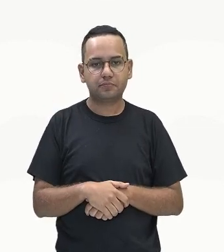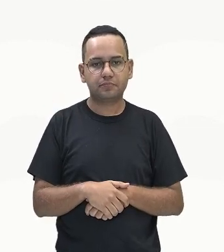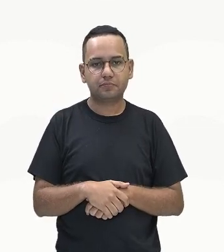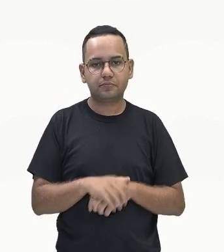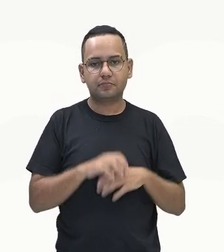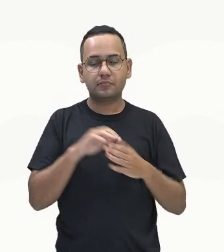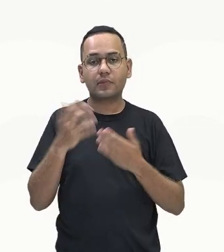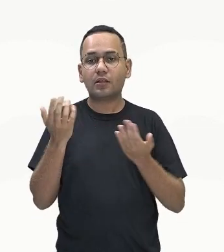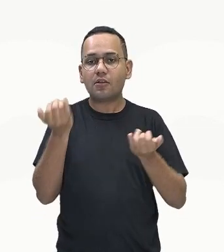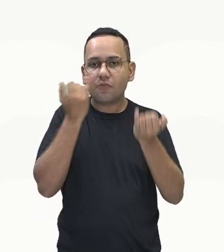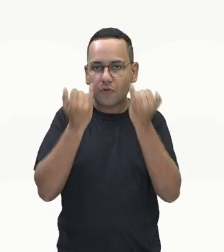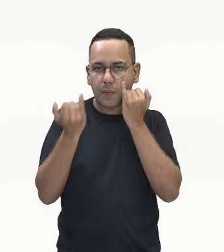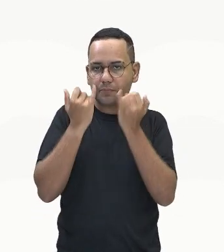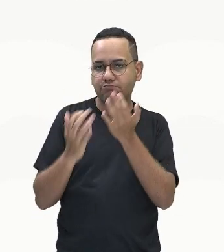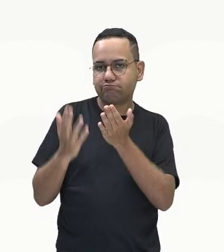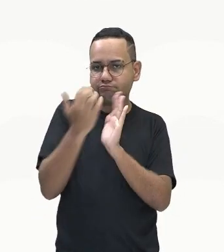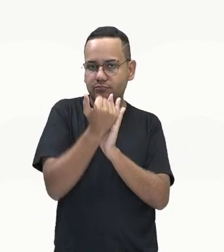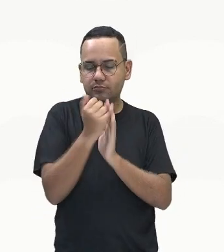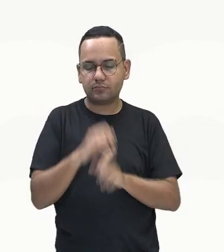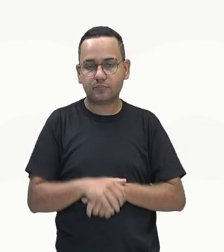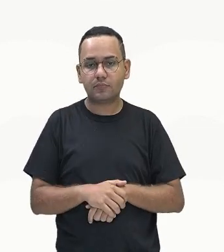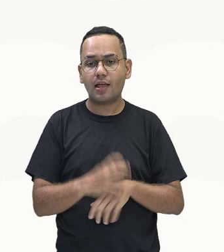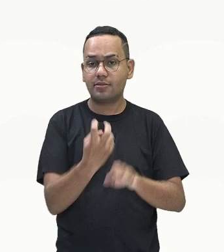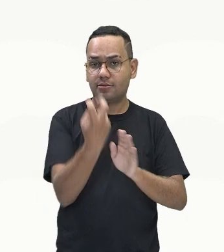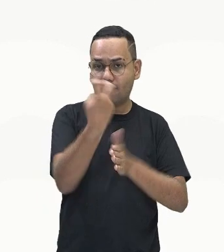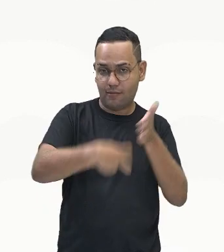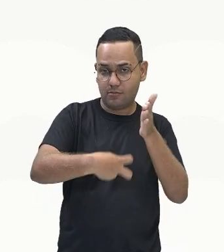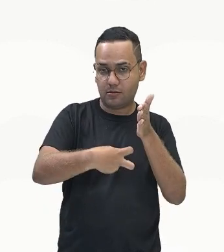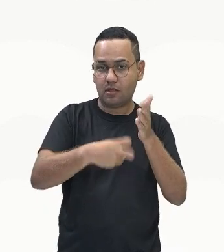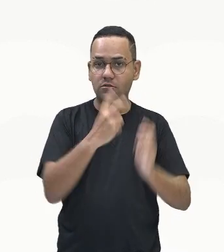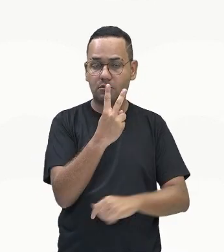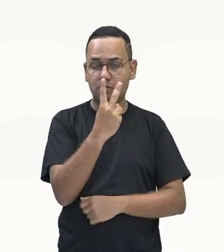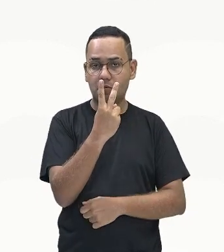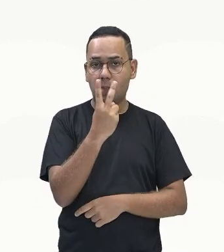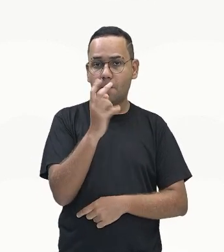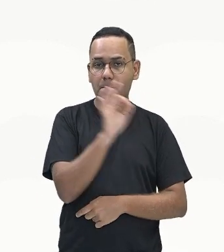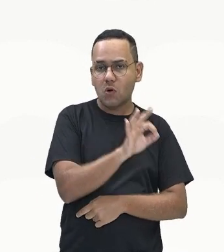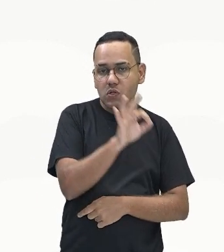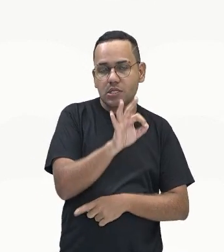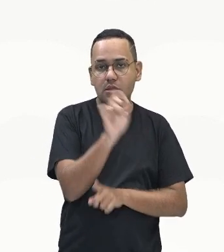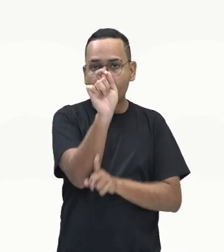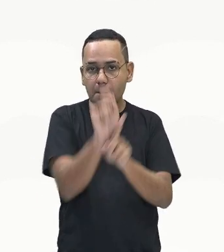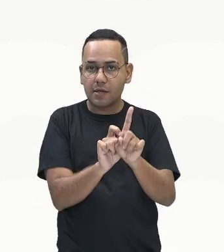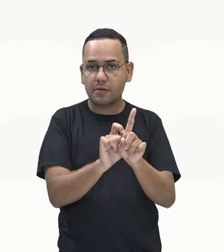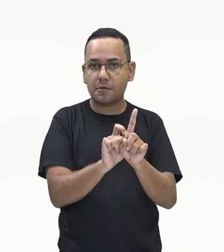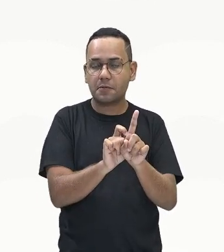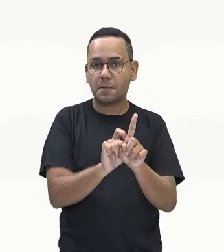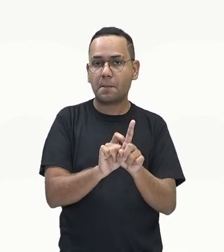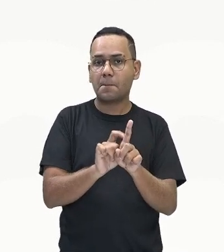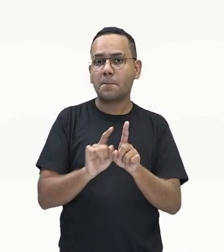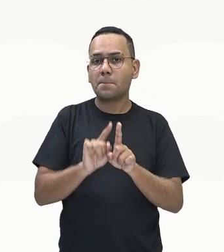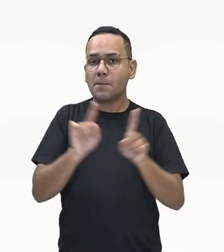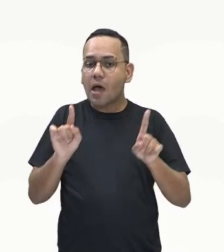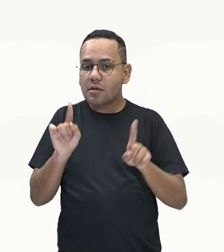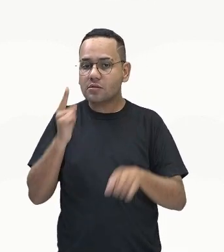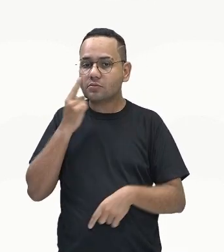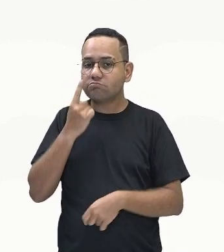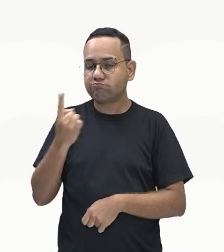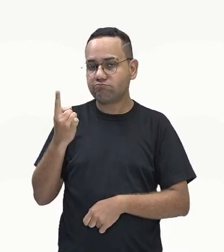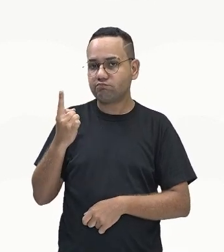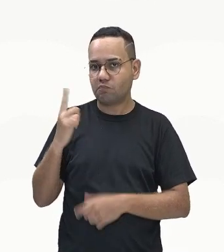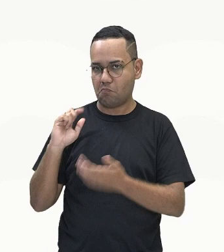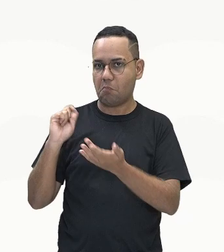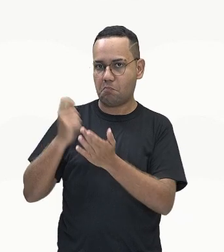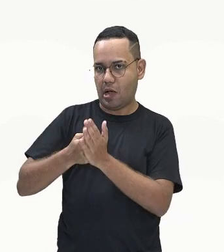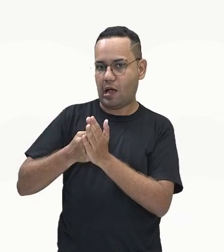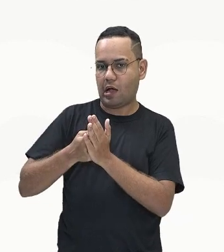ao mês. Porém, ele vai ser pago em 5 anos. Observe que meu tempo e